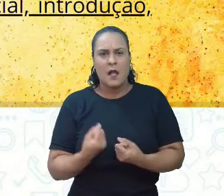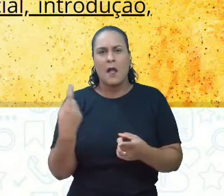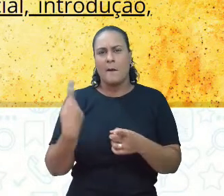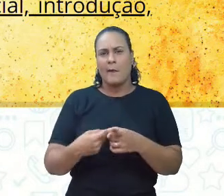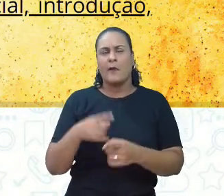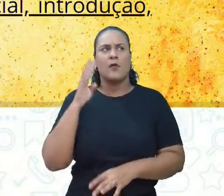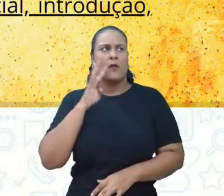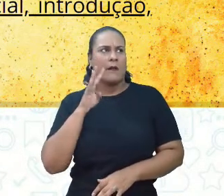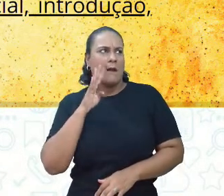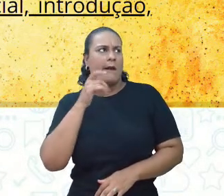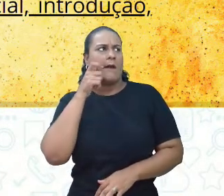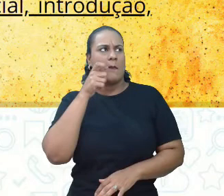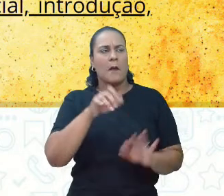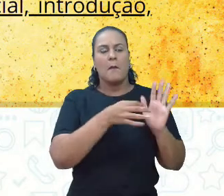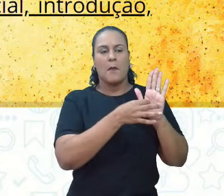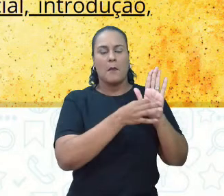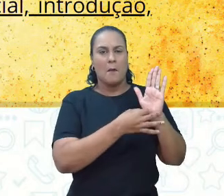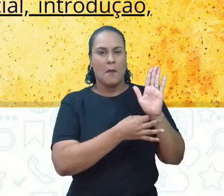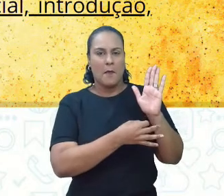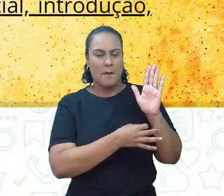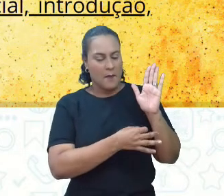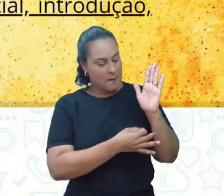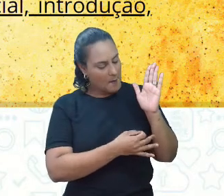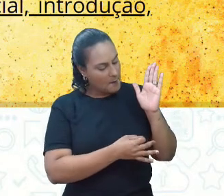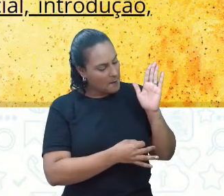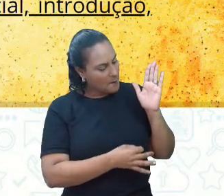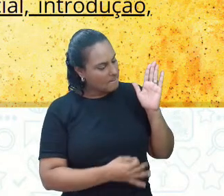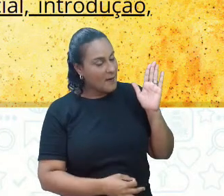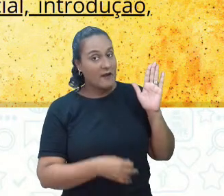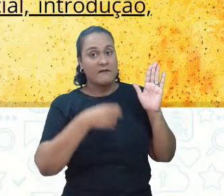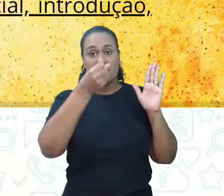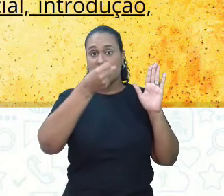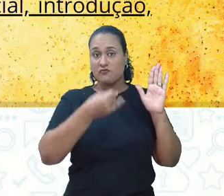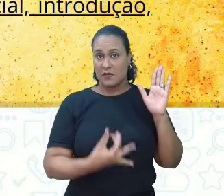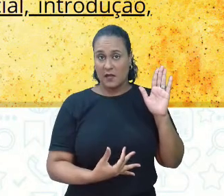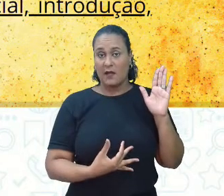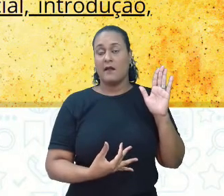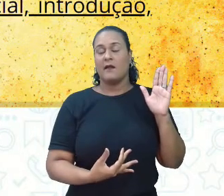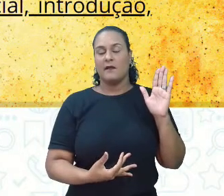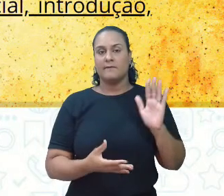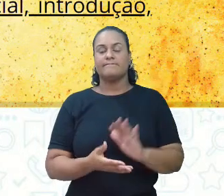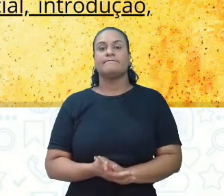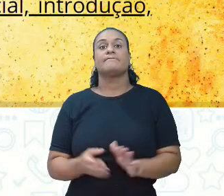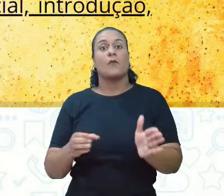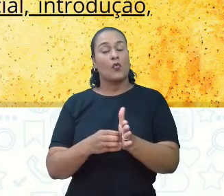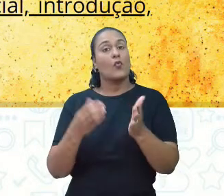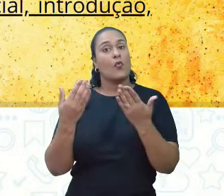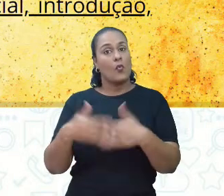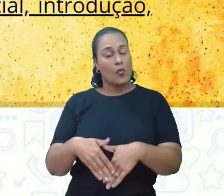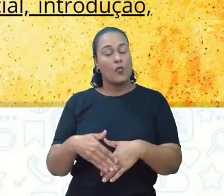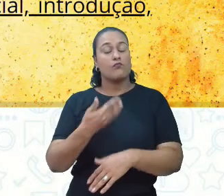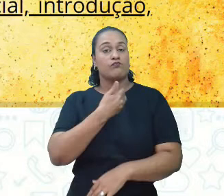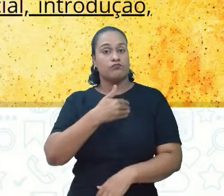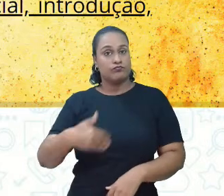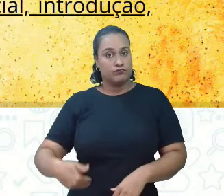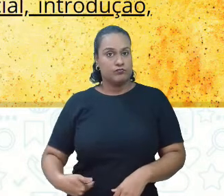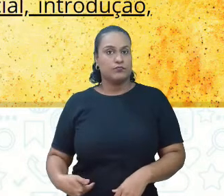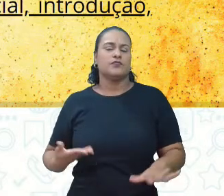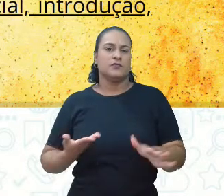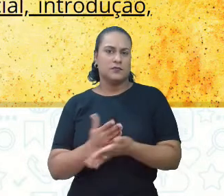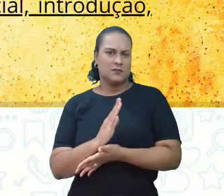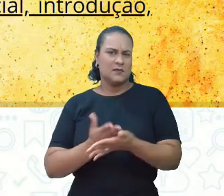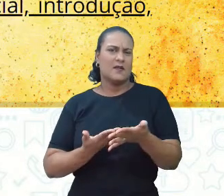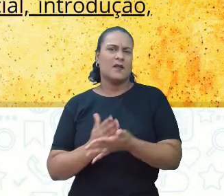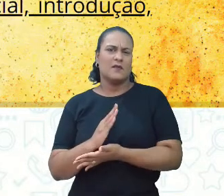legal, interessante e etc. Então, você vai argumentar ao seu favor. Concursos públicos também. Alguns